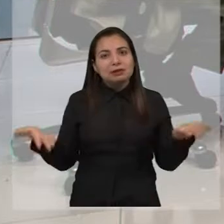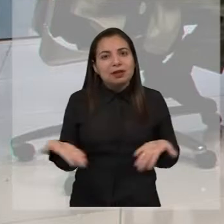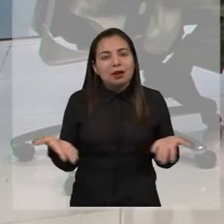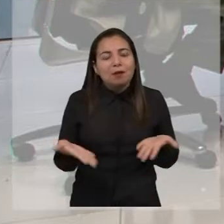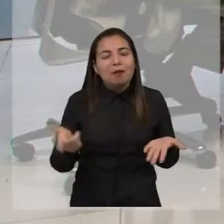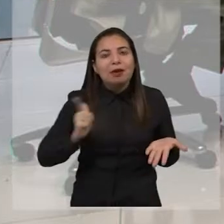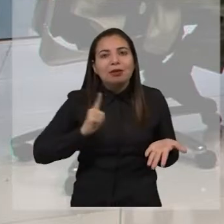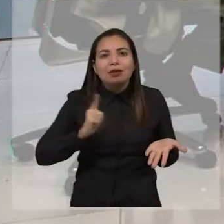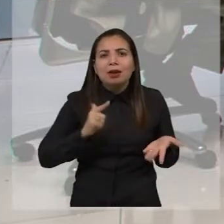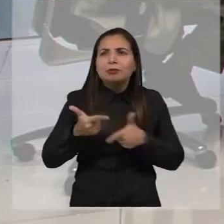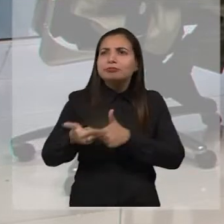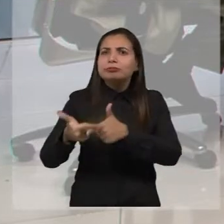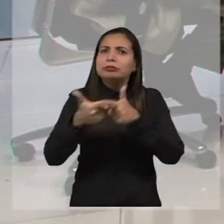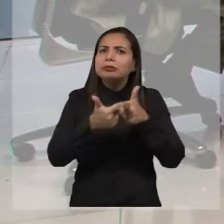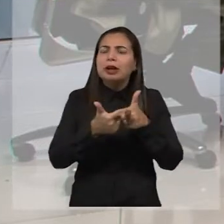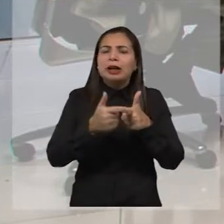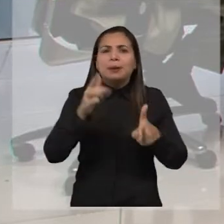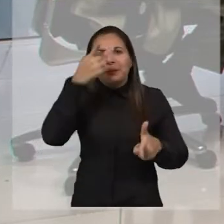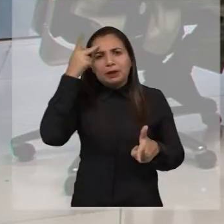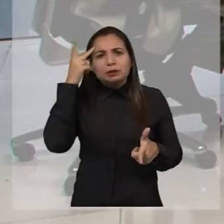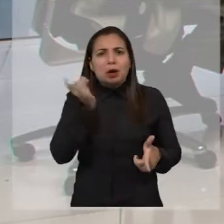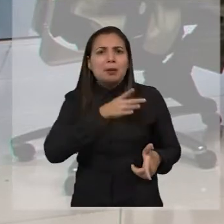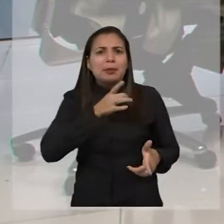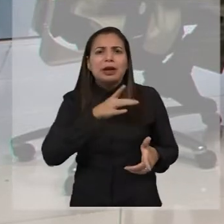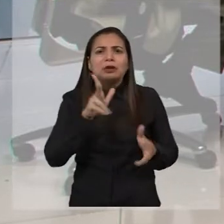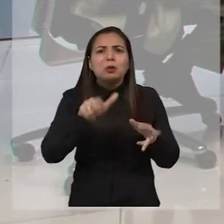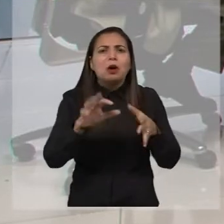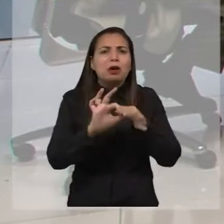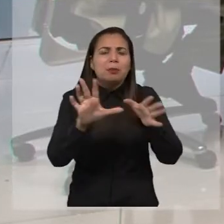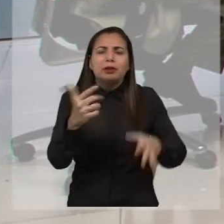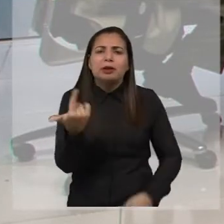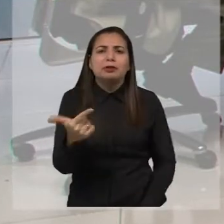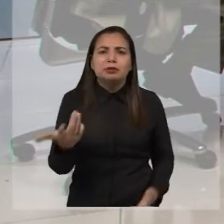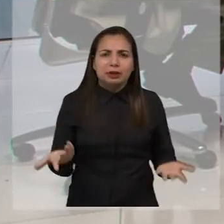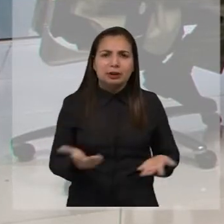evolutiva já está sendo até contestada pela atual ministra. Pois é, mas...